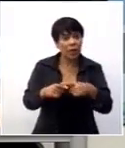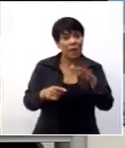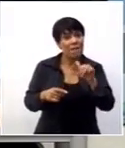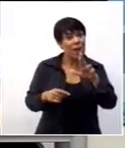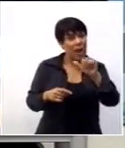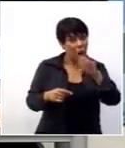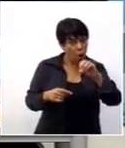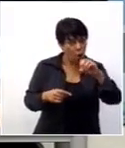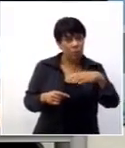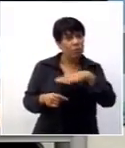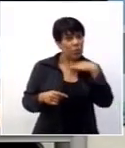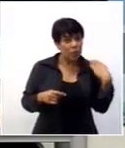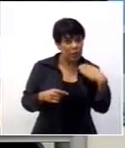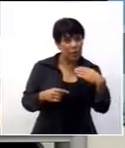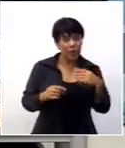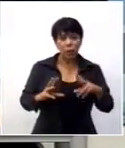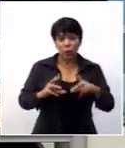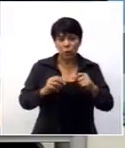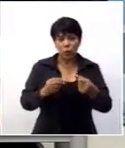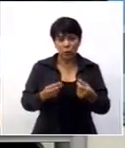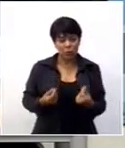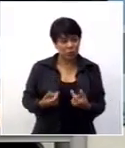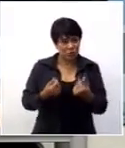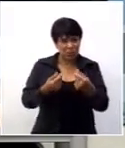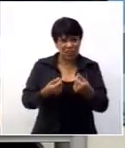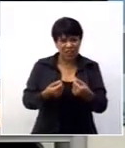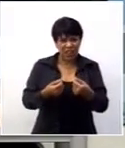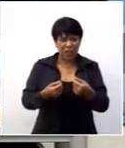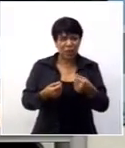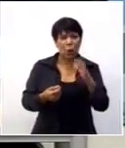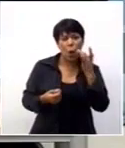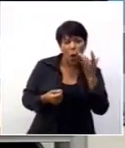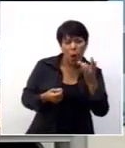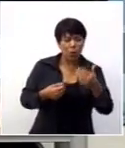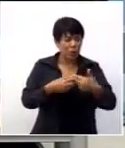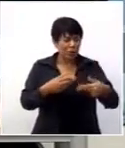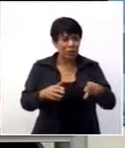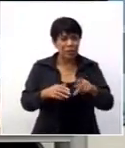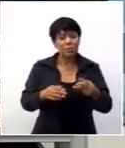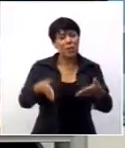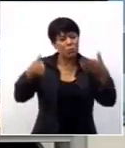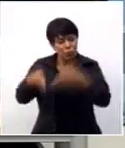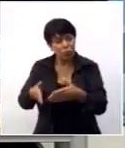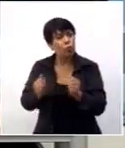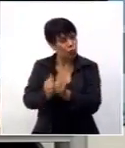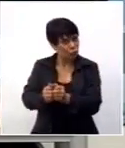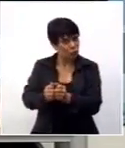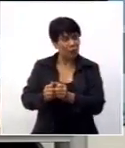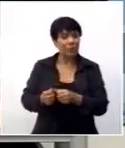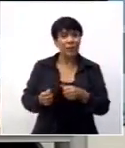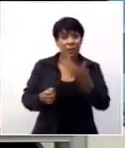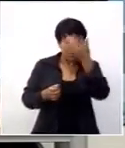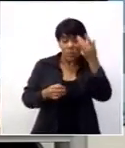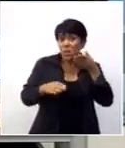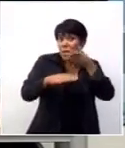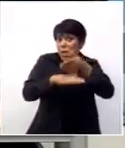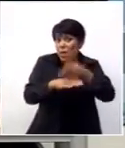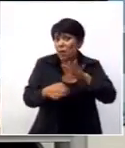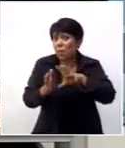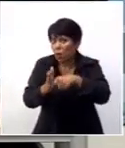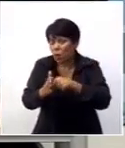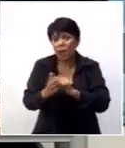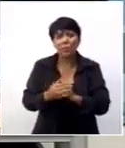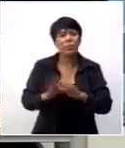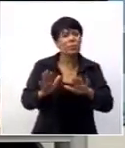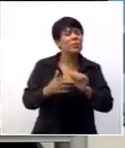uma parte das riquezas com ele. E, bom, o que acontece com o passar do tempo, eles falaram, eu acho que se a gente fizer túmulos tão grandes assim,